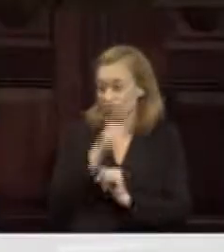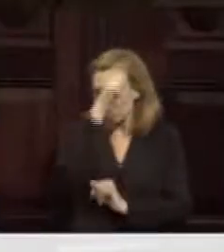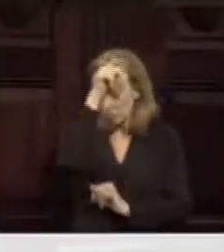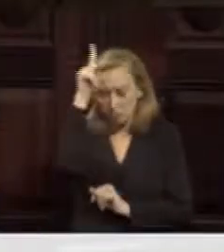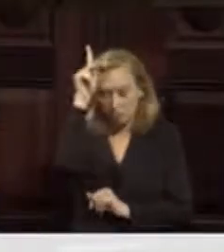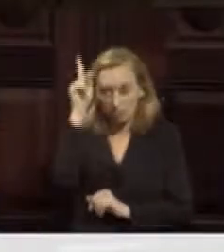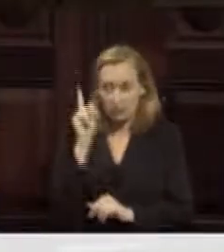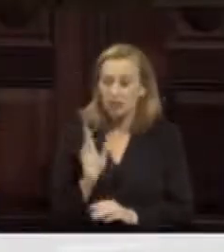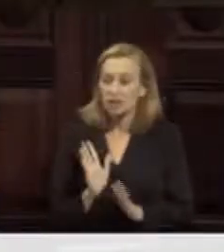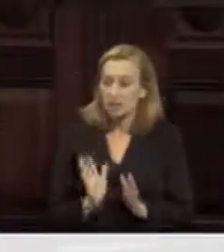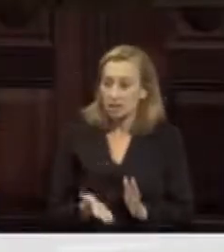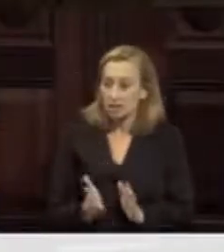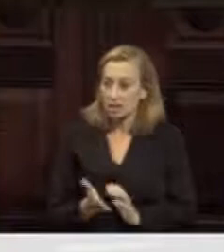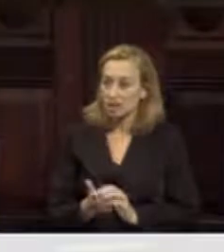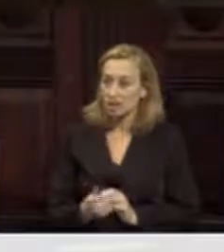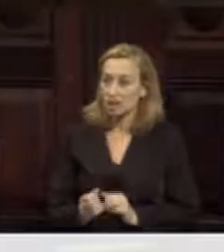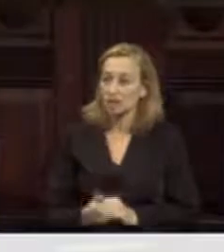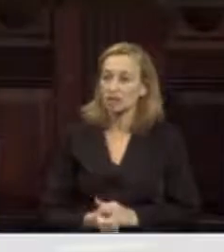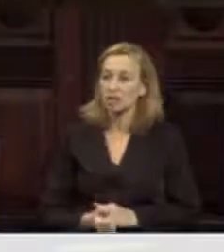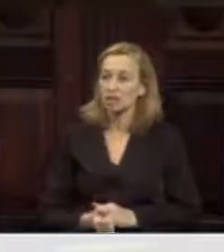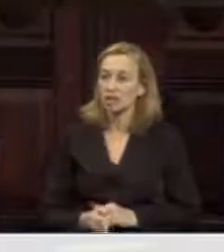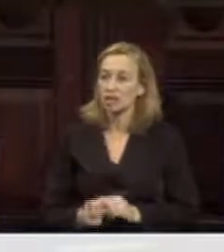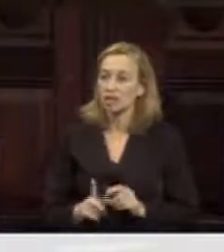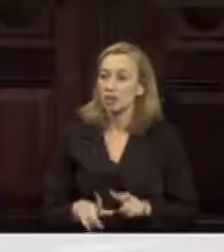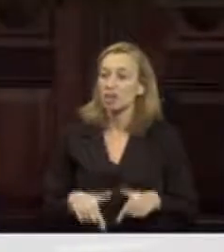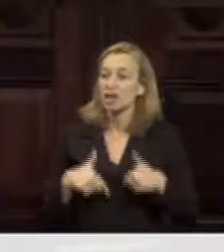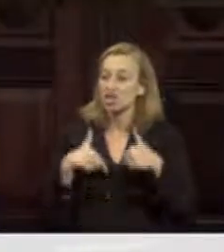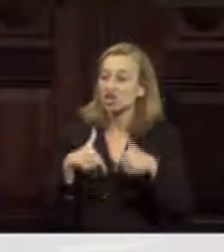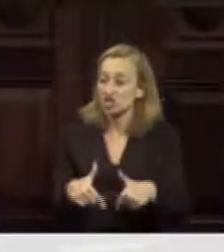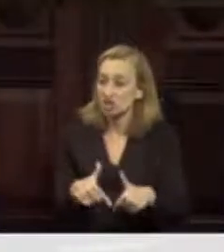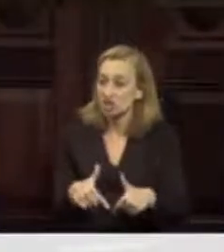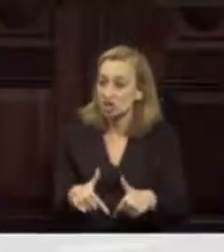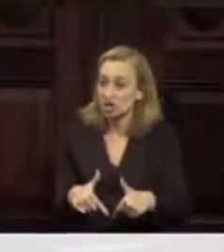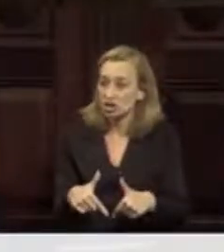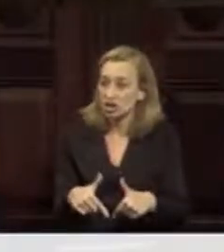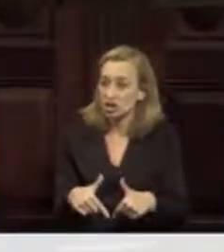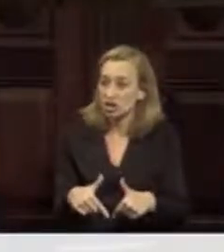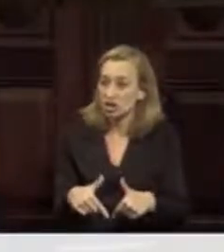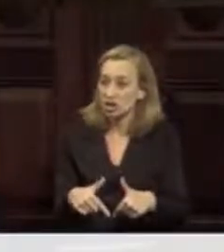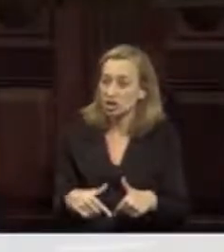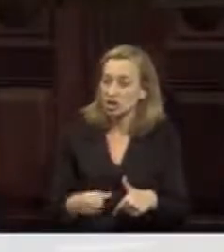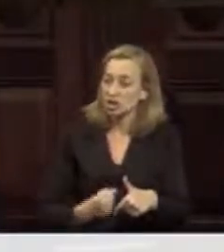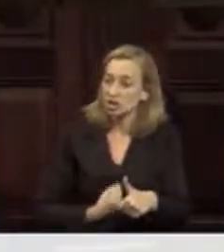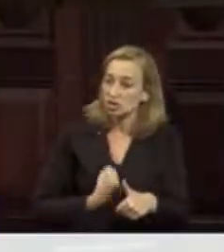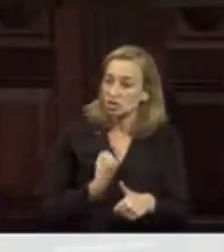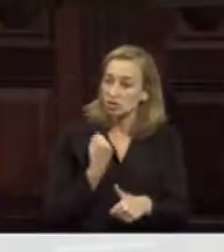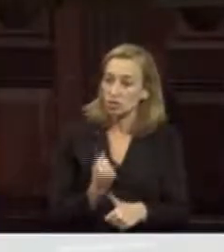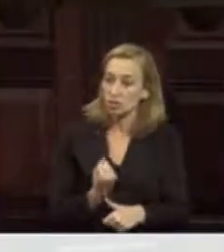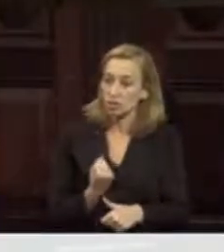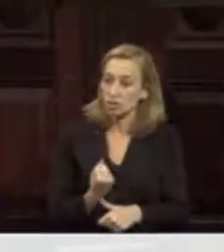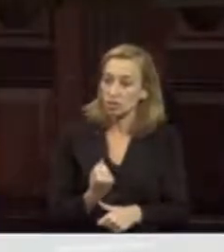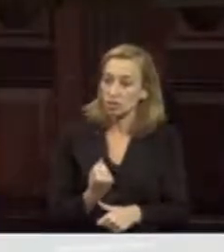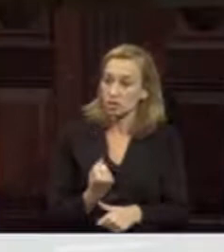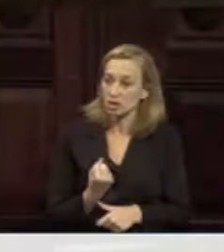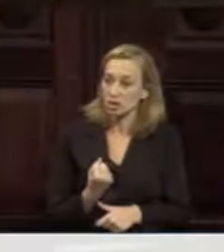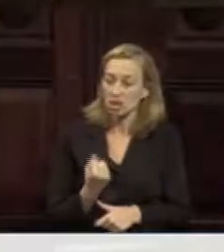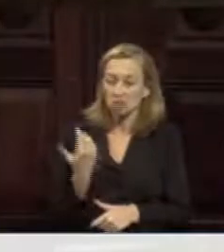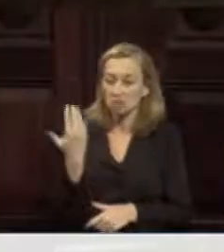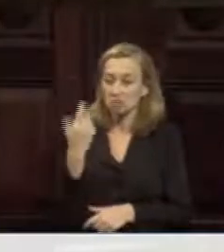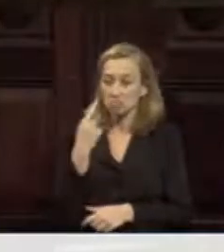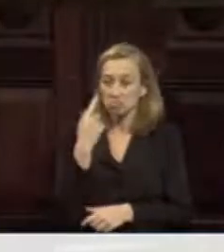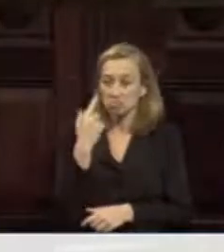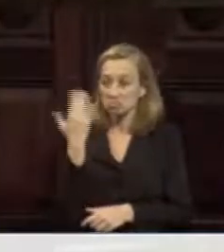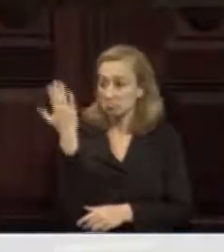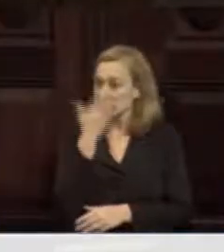uma atitude de um estadista. Isto sim é uma atitude republicana. E isso não está sendo mostrado